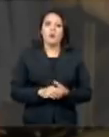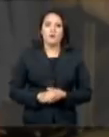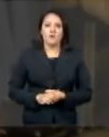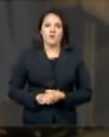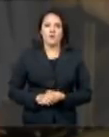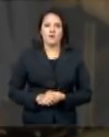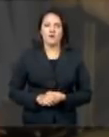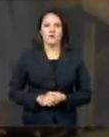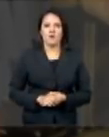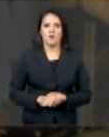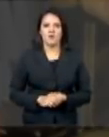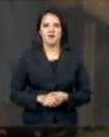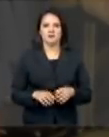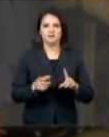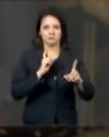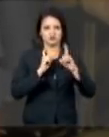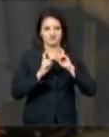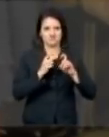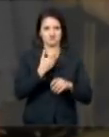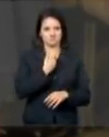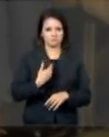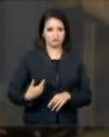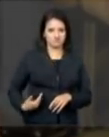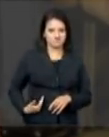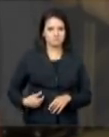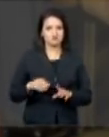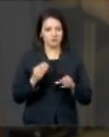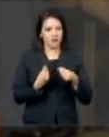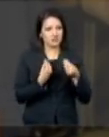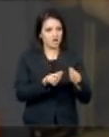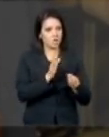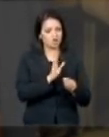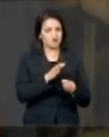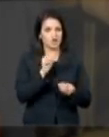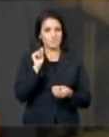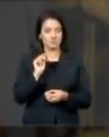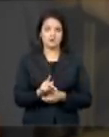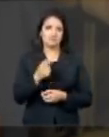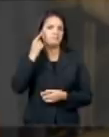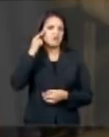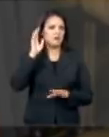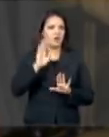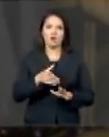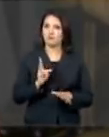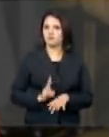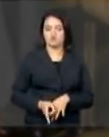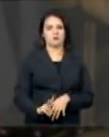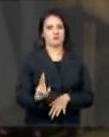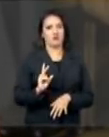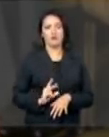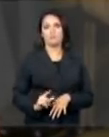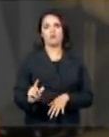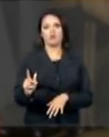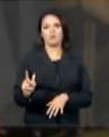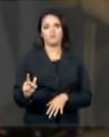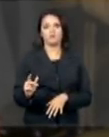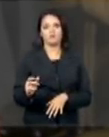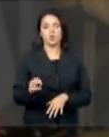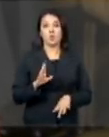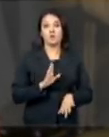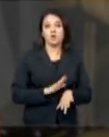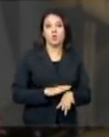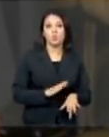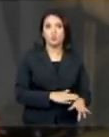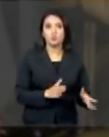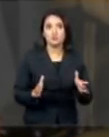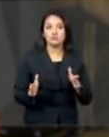conduta da administração pública que ele concedeu aposentadoria é definitiva ou que pelo menos se tem um prazo razoável para se